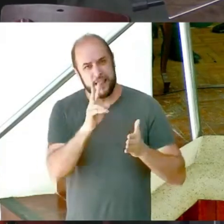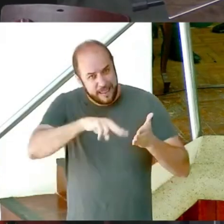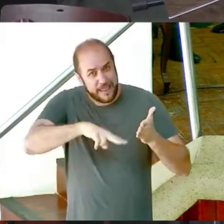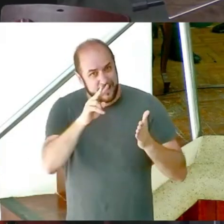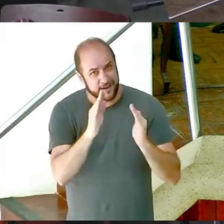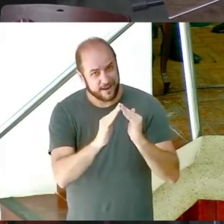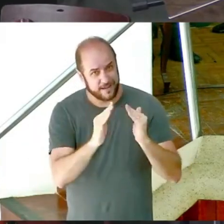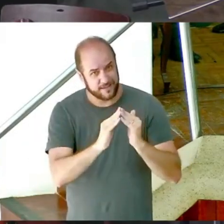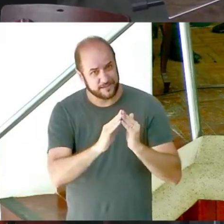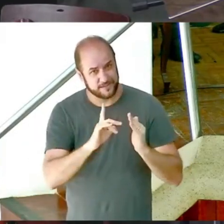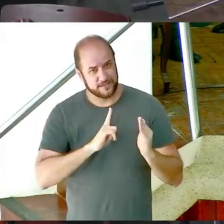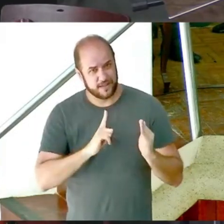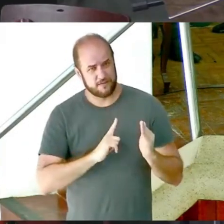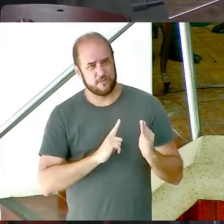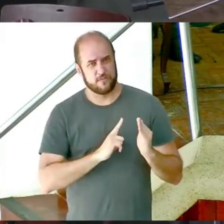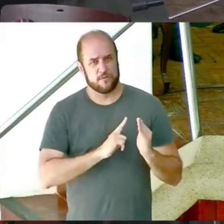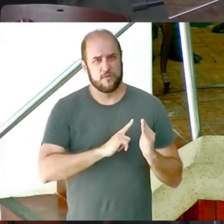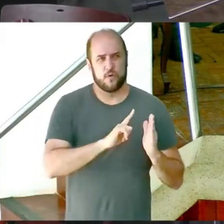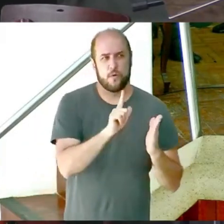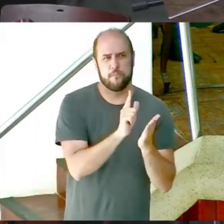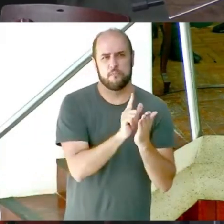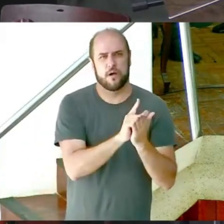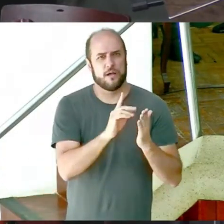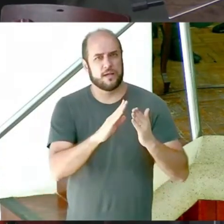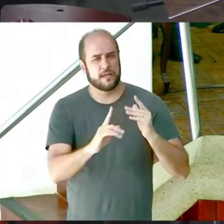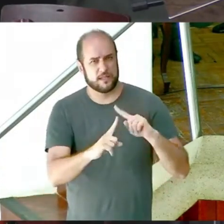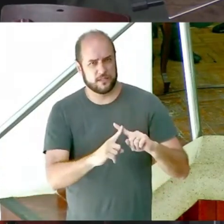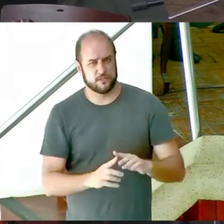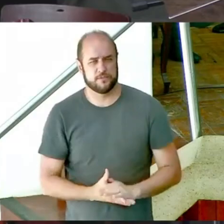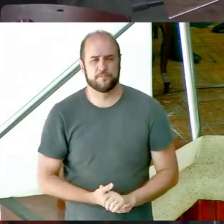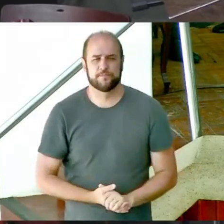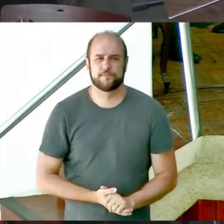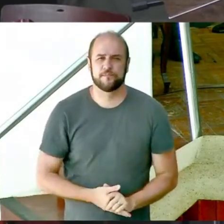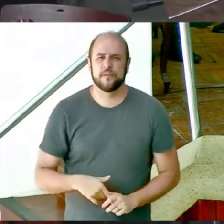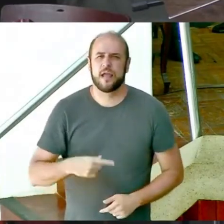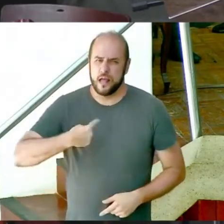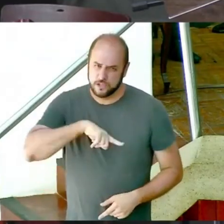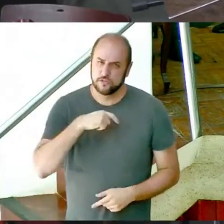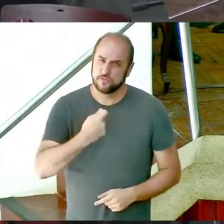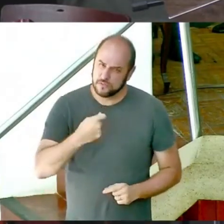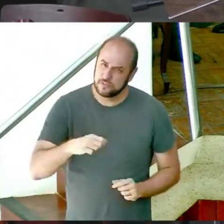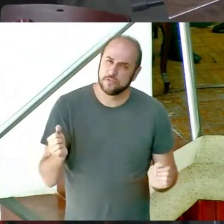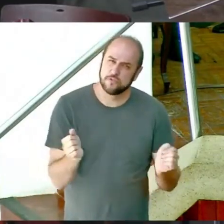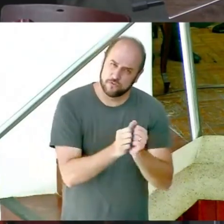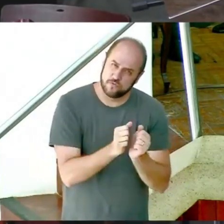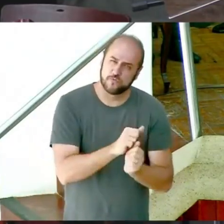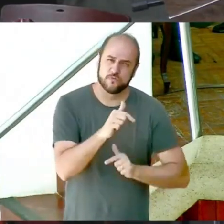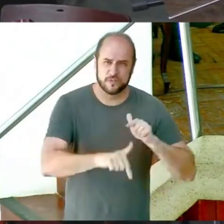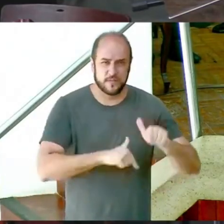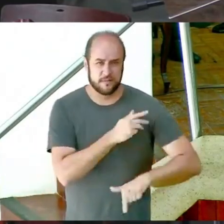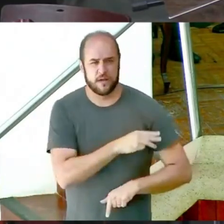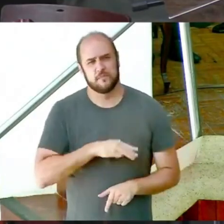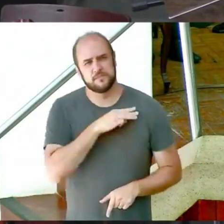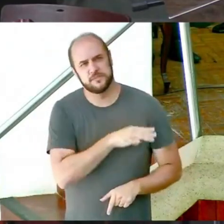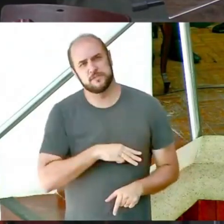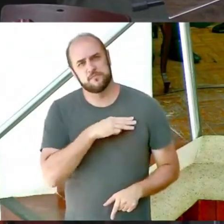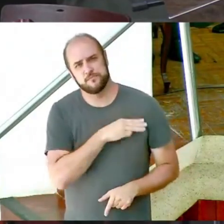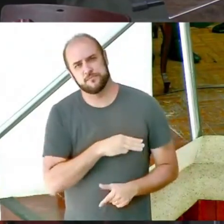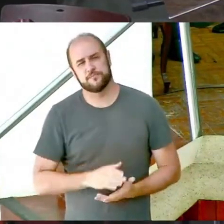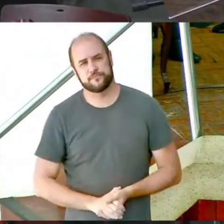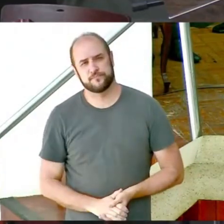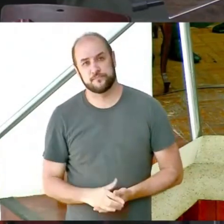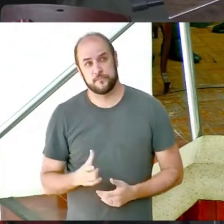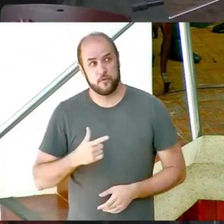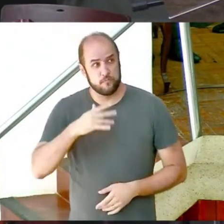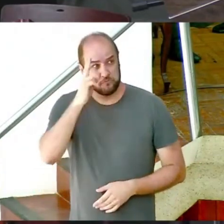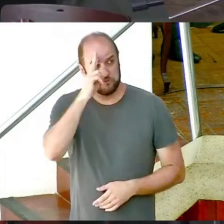Precisamos nos envolver com a obra missionária de diversos aspectos. E eu trago uma história que muito me tocou a mim, a